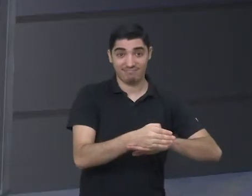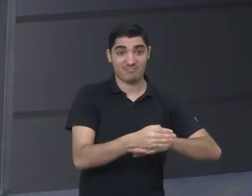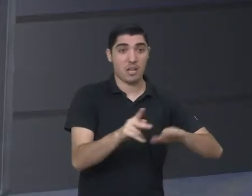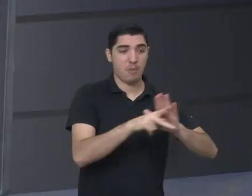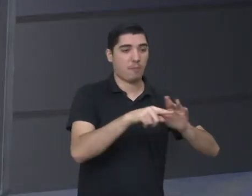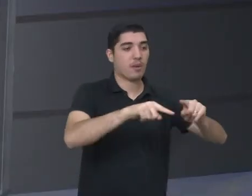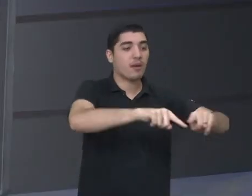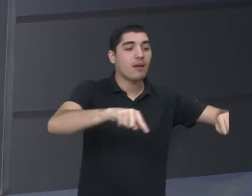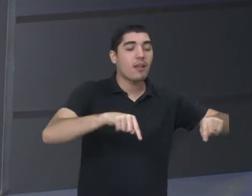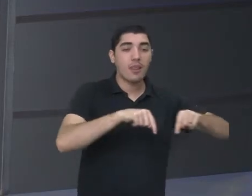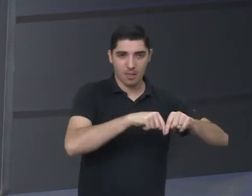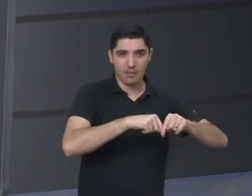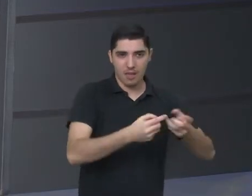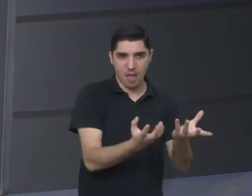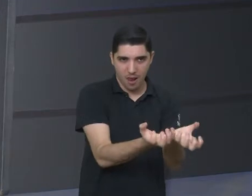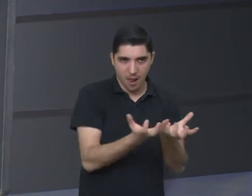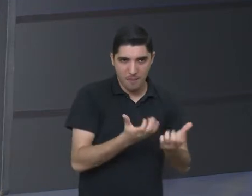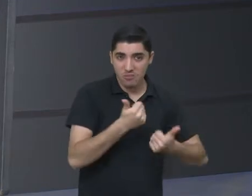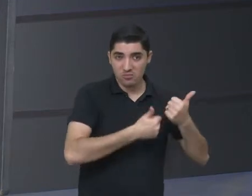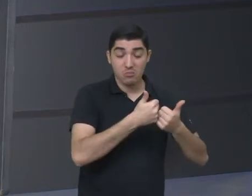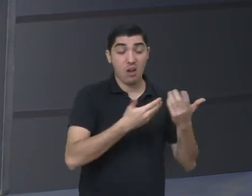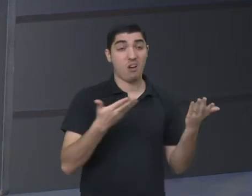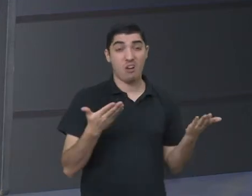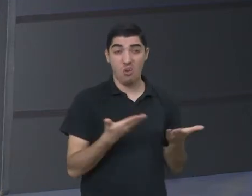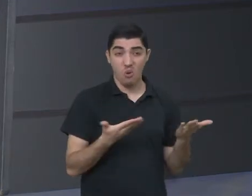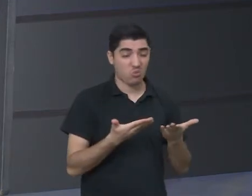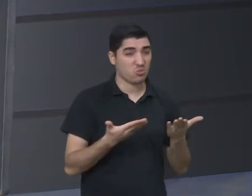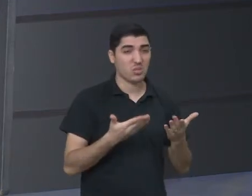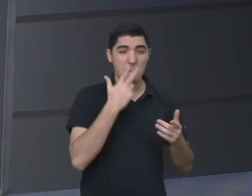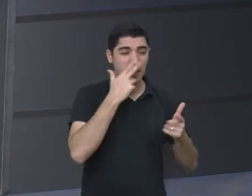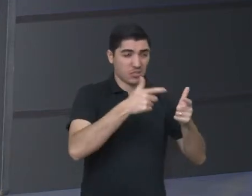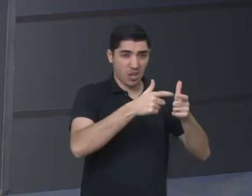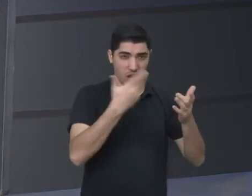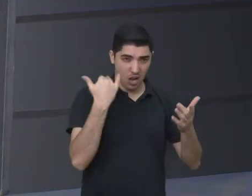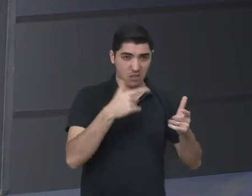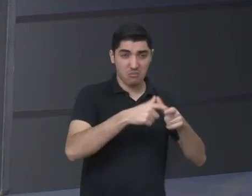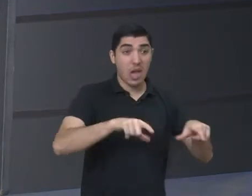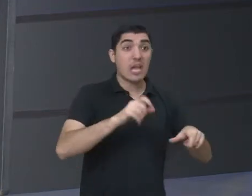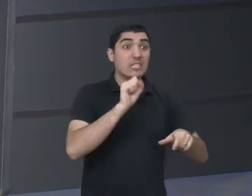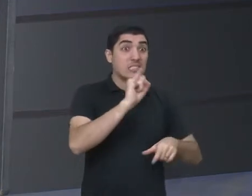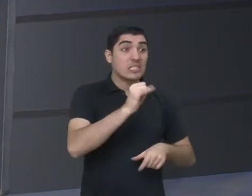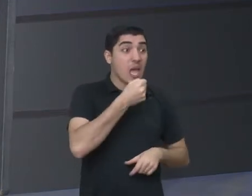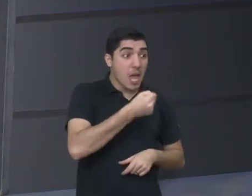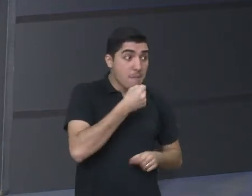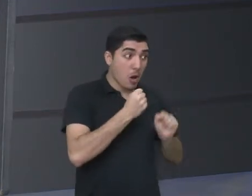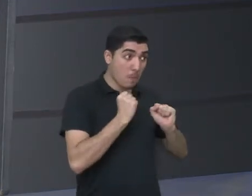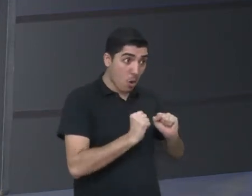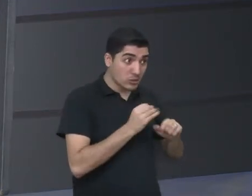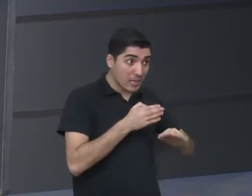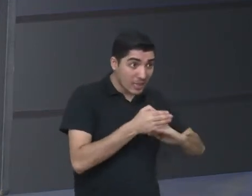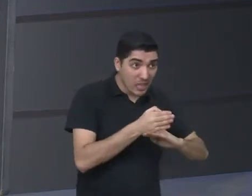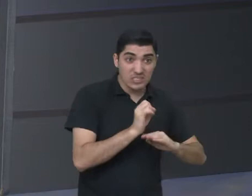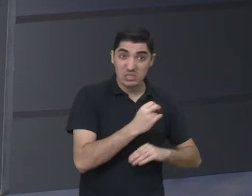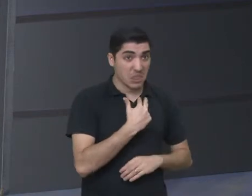inteiro. Fica, os jogos do São José na terceira divisão era uma única câmera. O cara fica centralizado com a